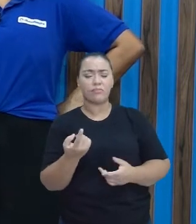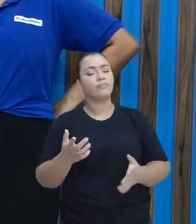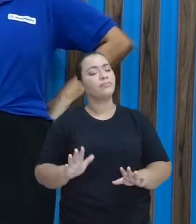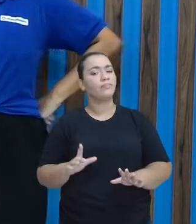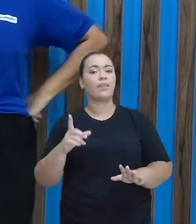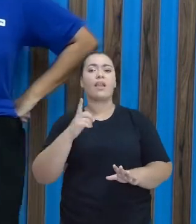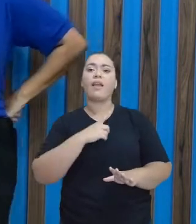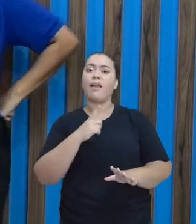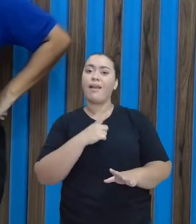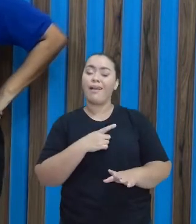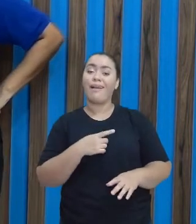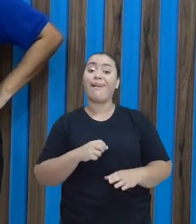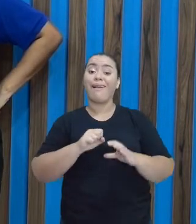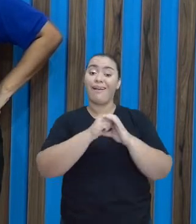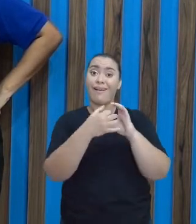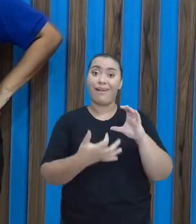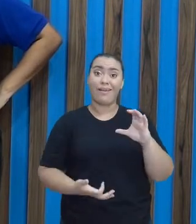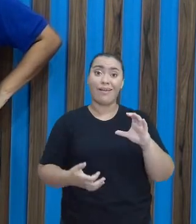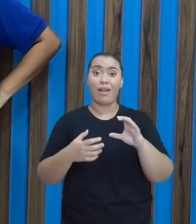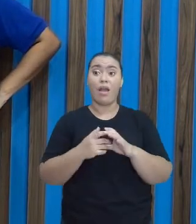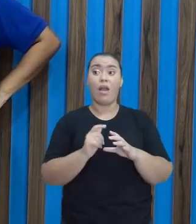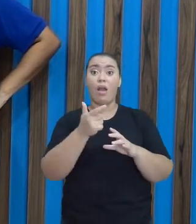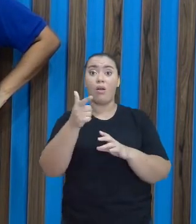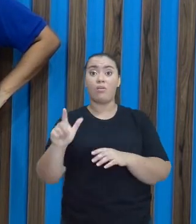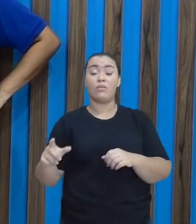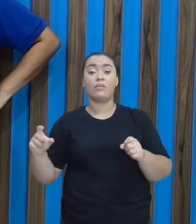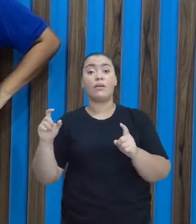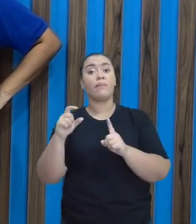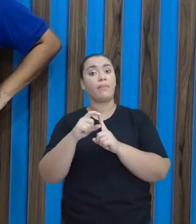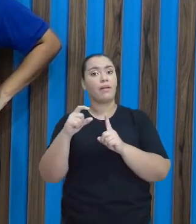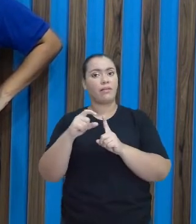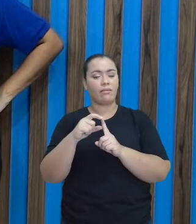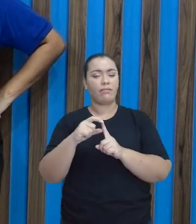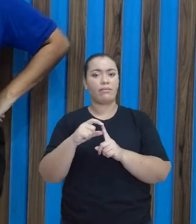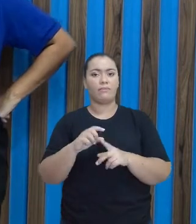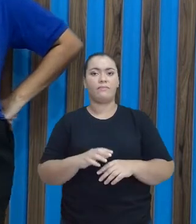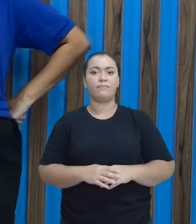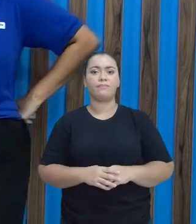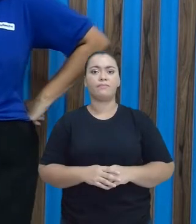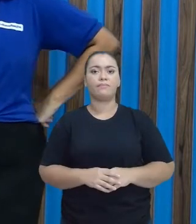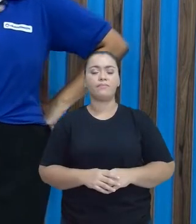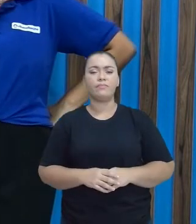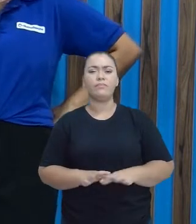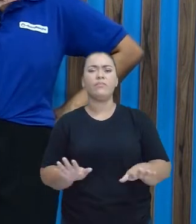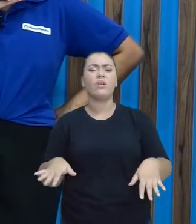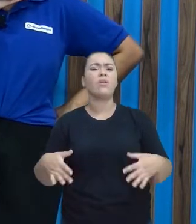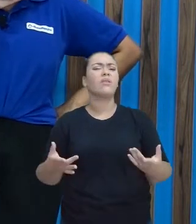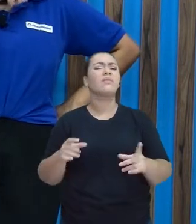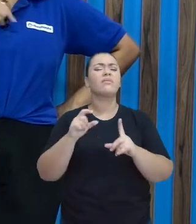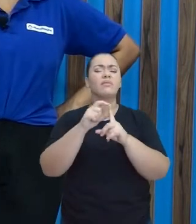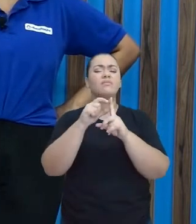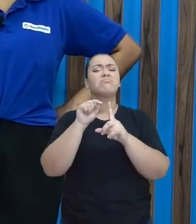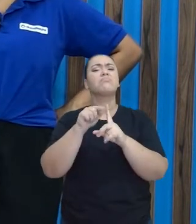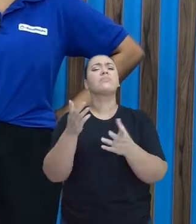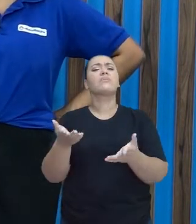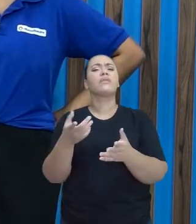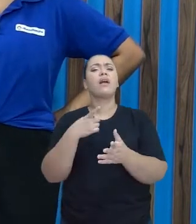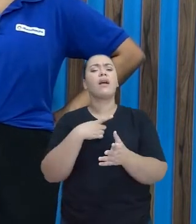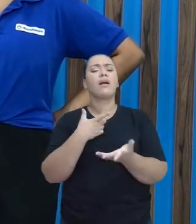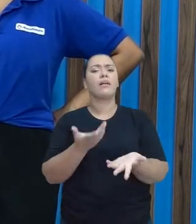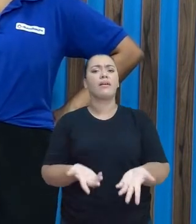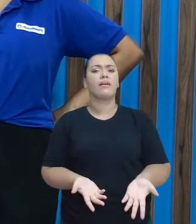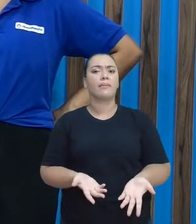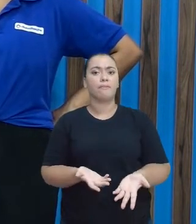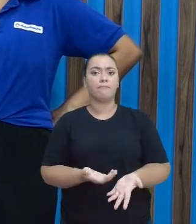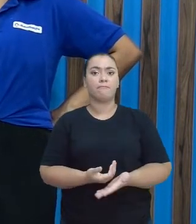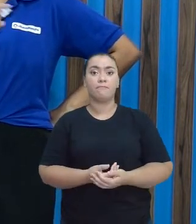Eles atribuem uma característica a outra palavra, a outro ser. E aí, que palavra é essa? Que classe de palavra é